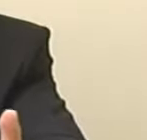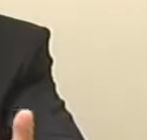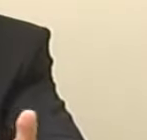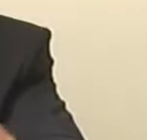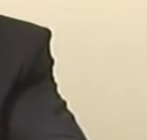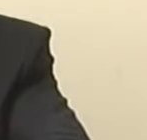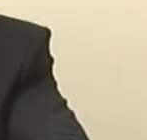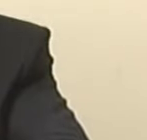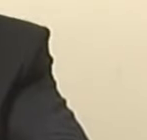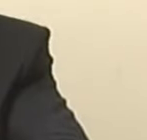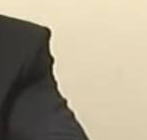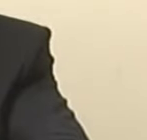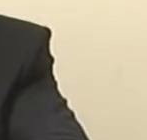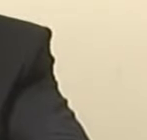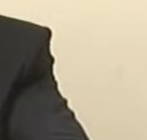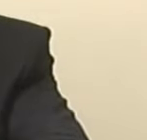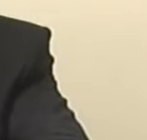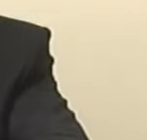a